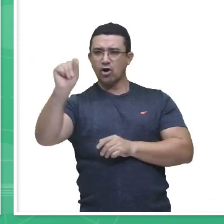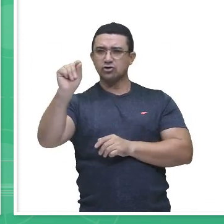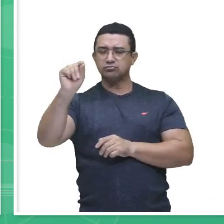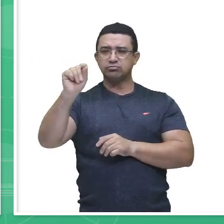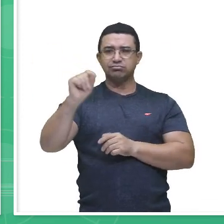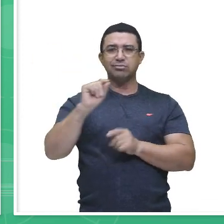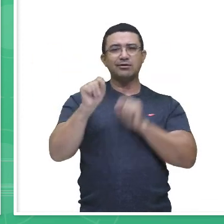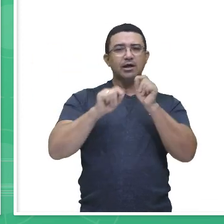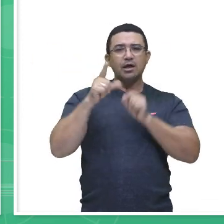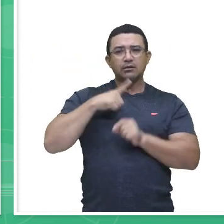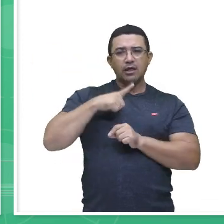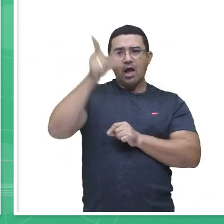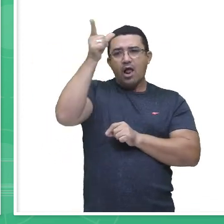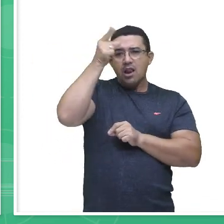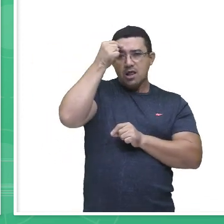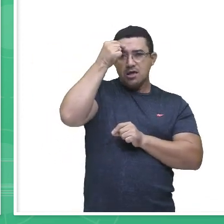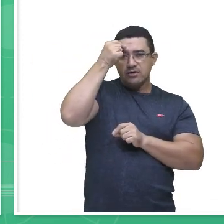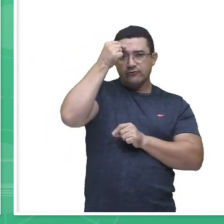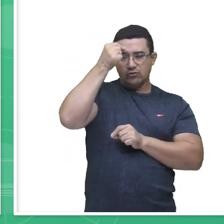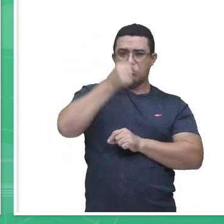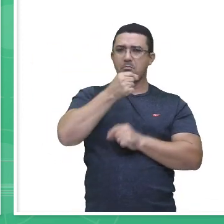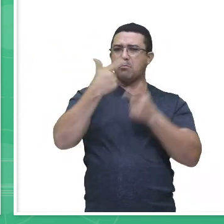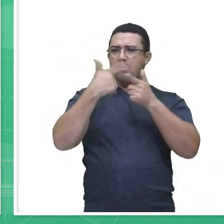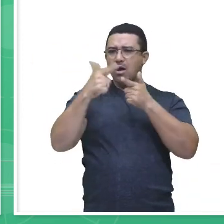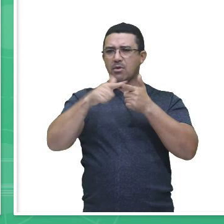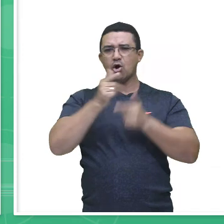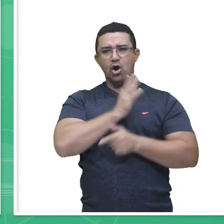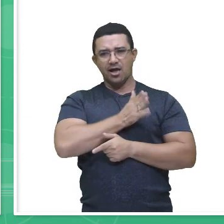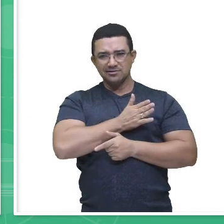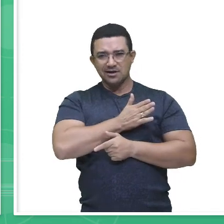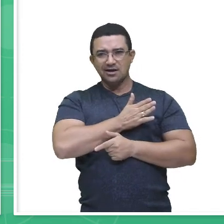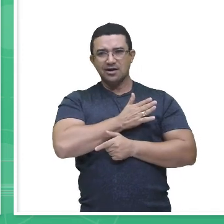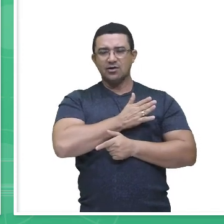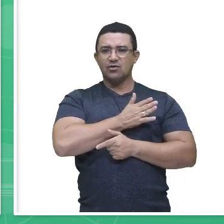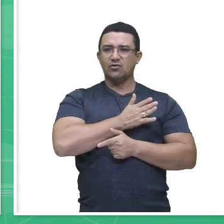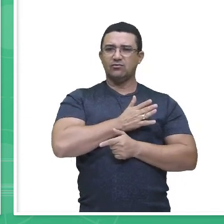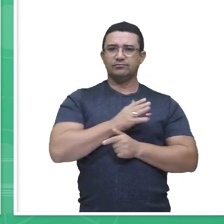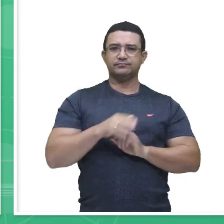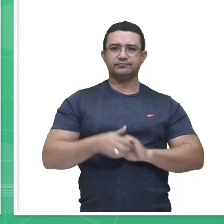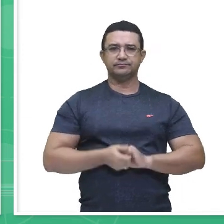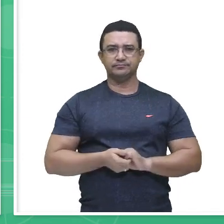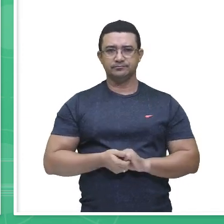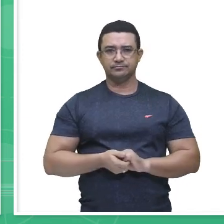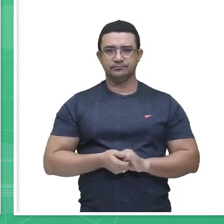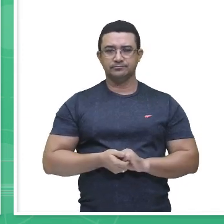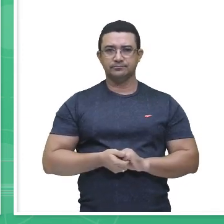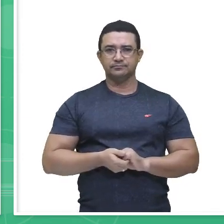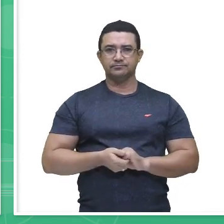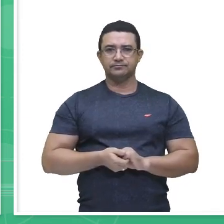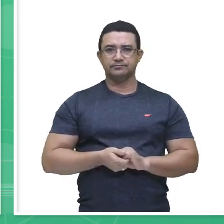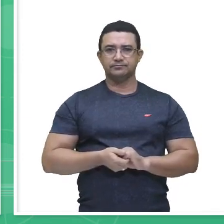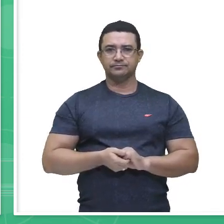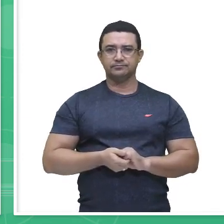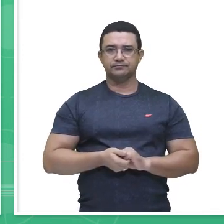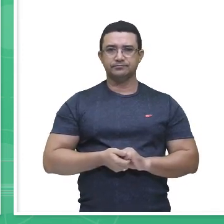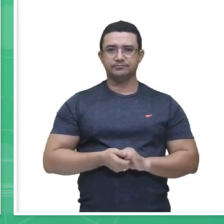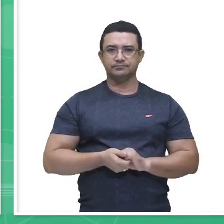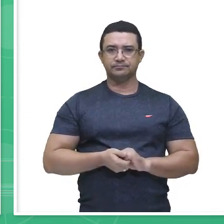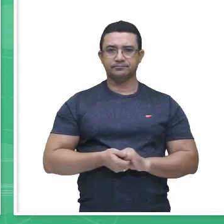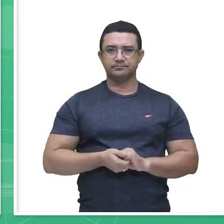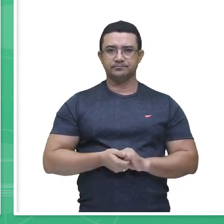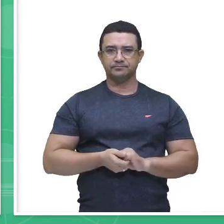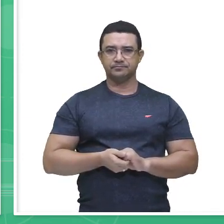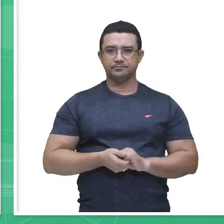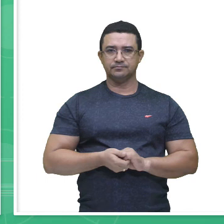não vai poder caracterizar como resposta é exatamente já a última linha, apresentação da natureza como refúgio